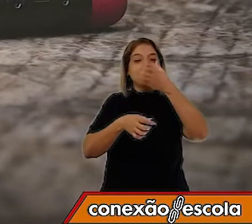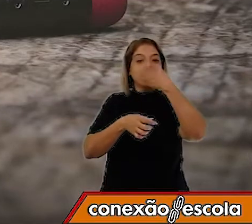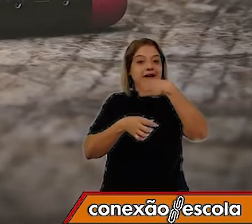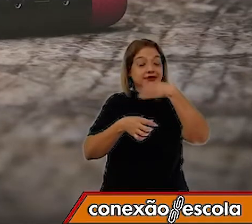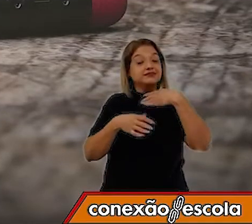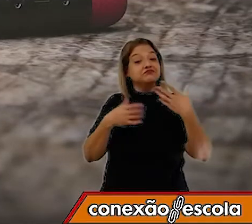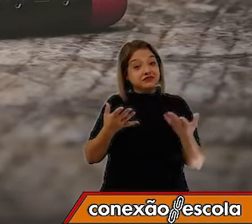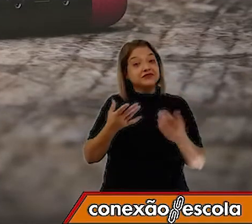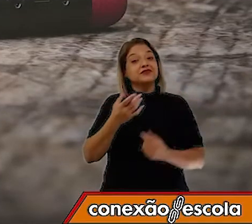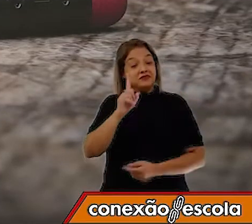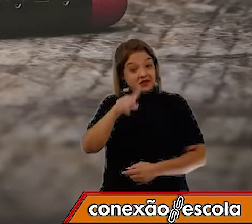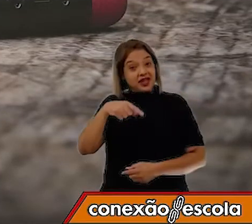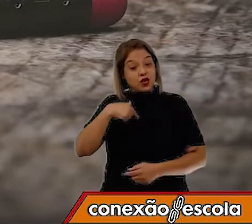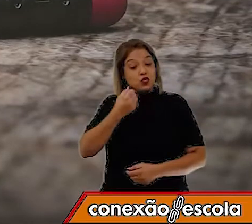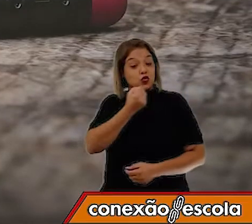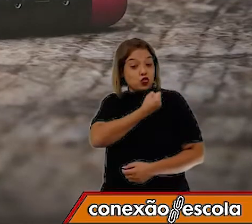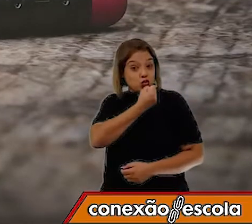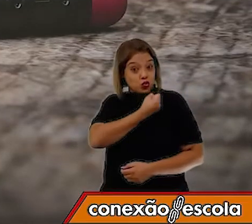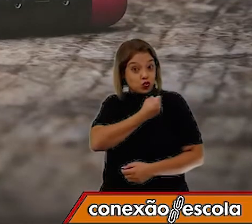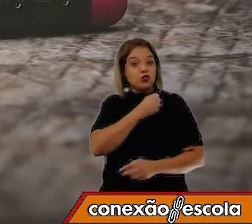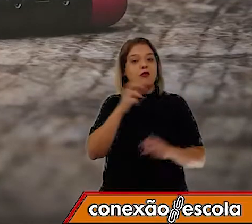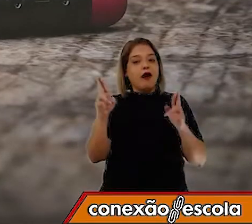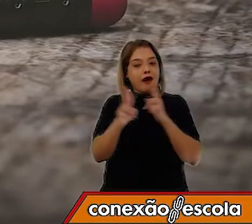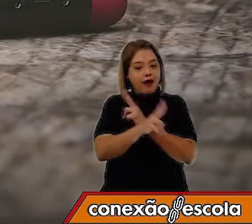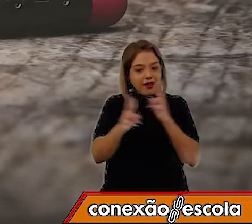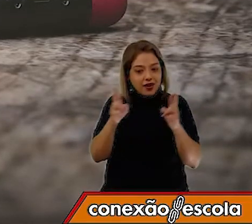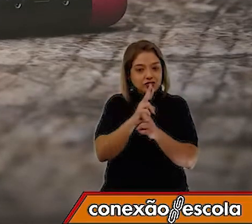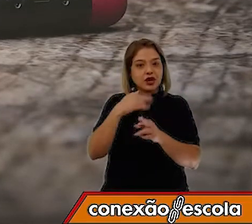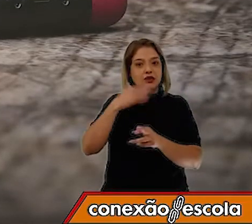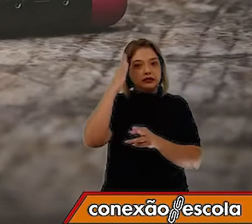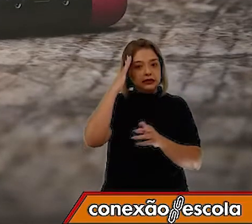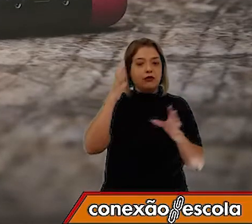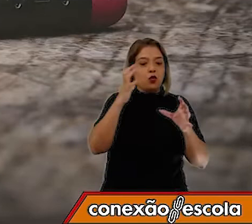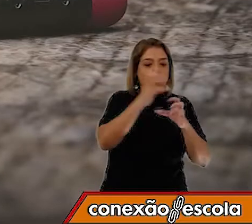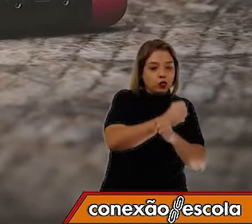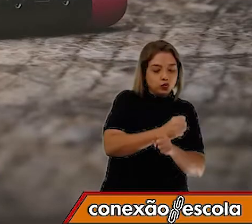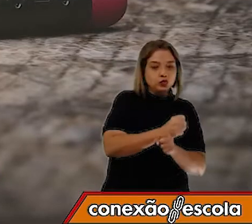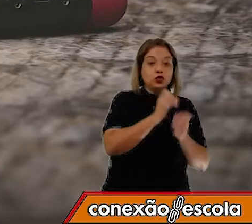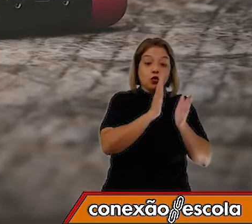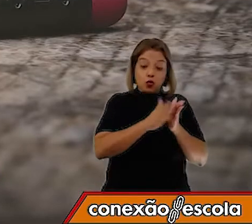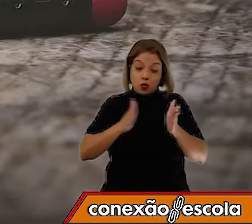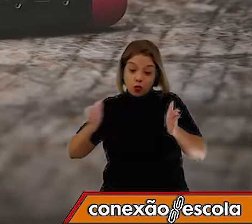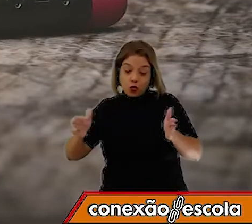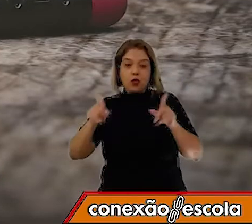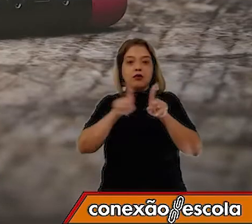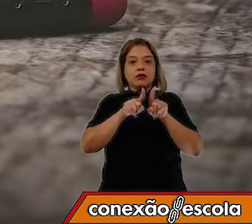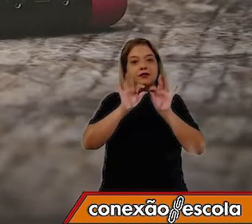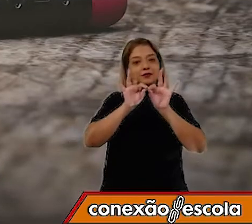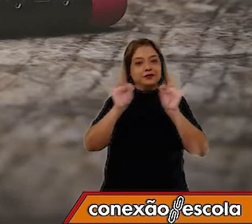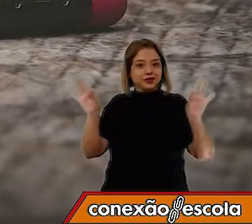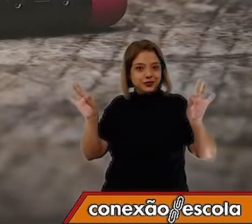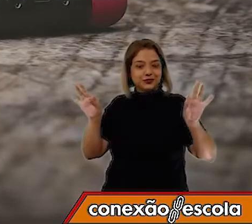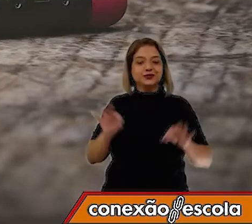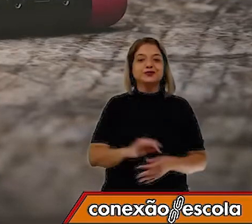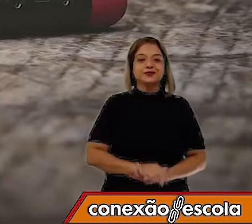o número está relacionado a tudo que pode ser contado, ordenado e medido.